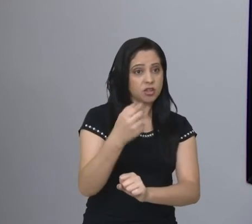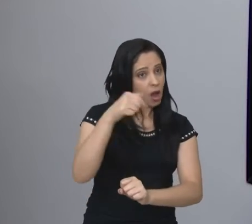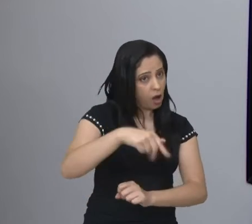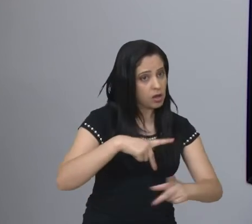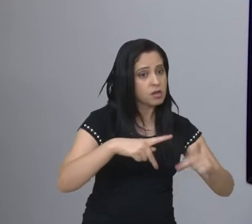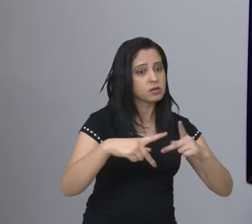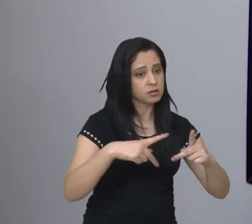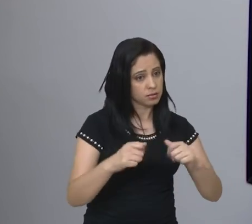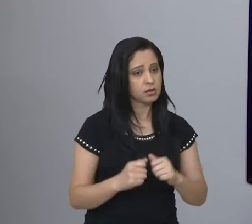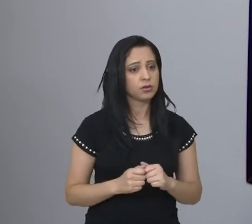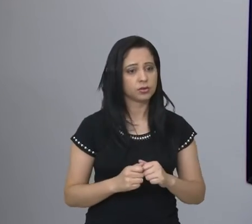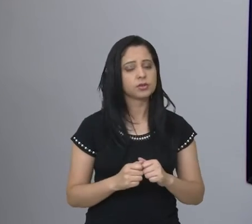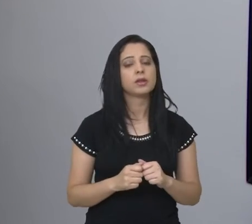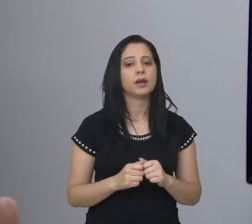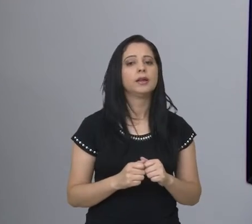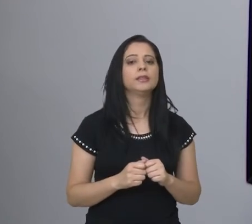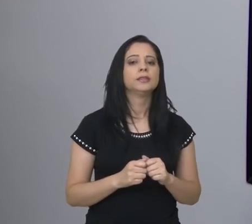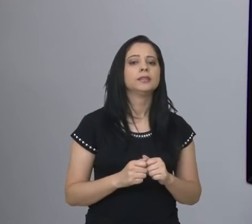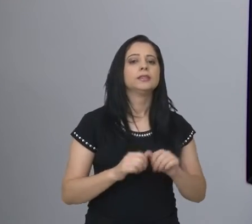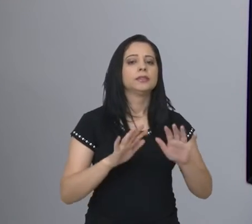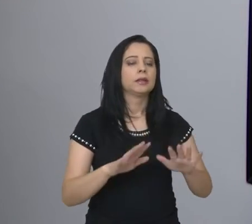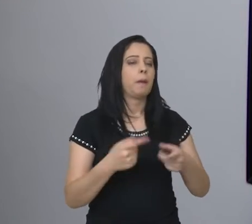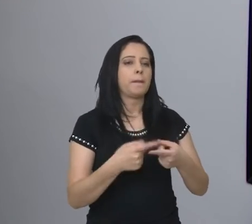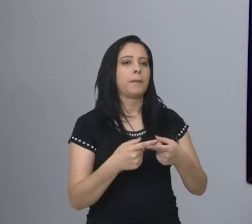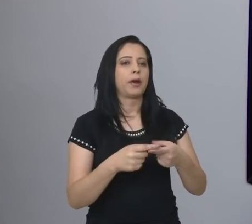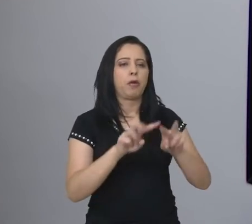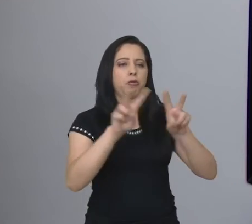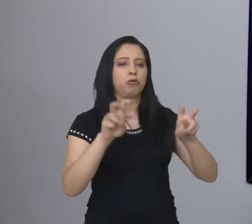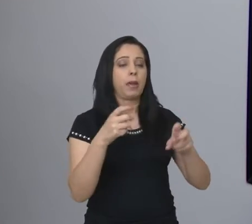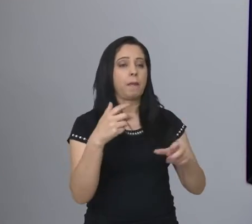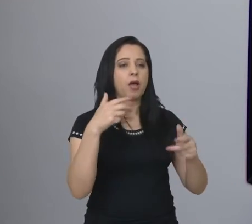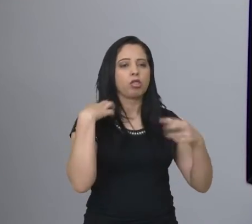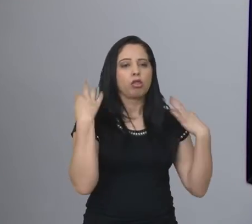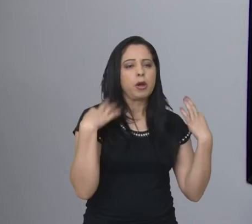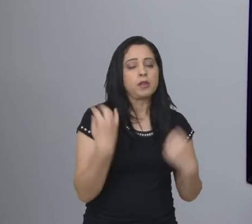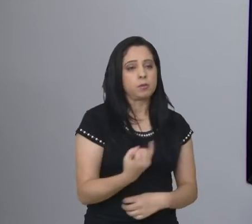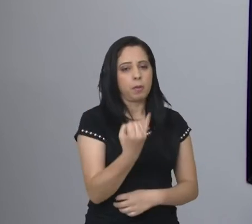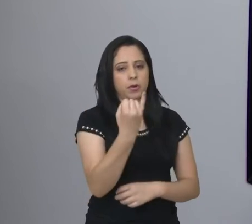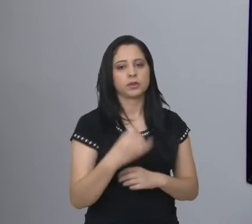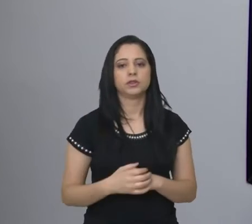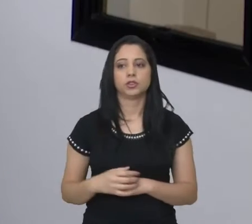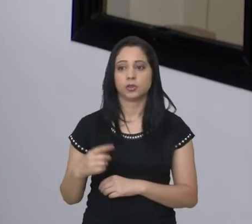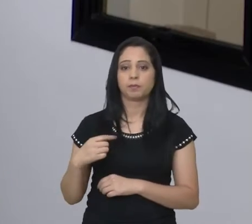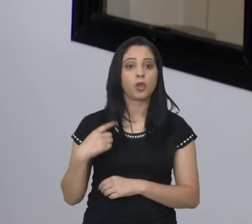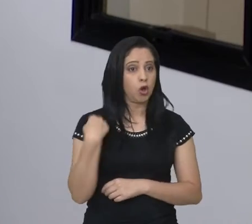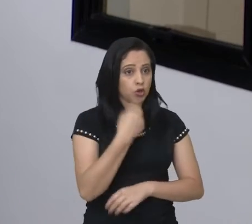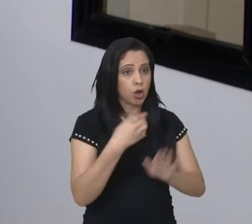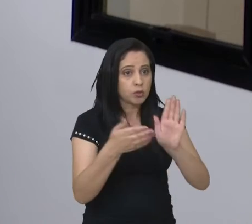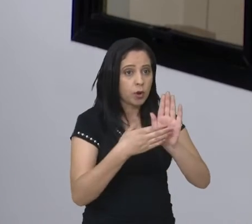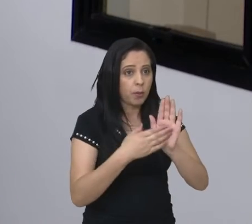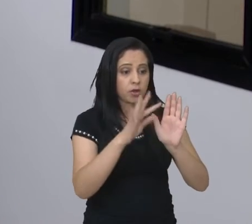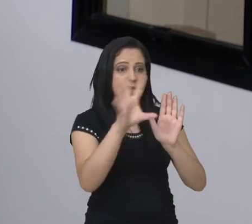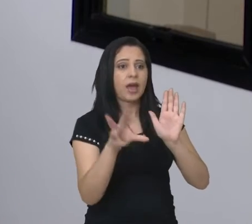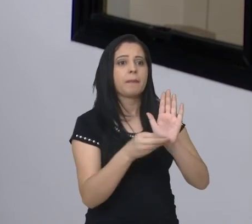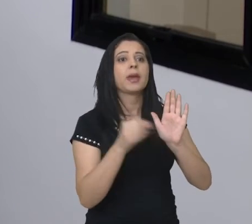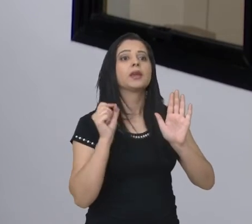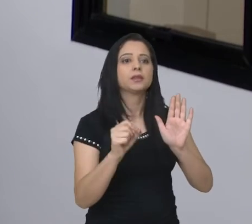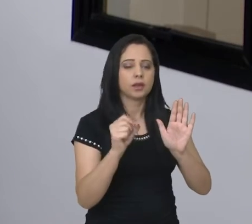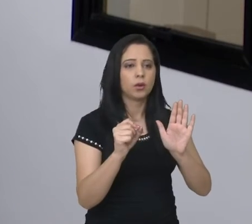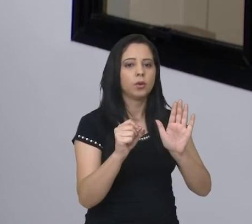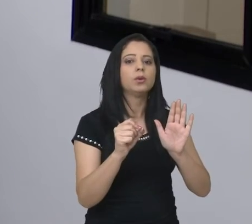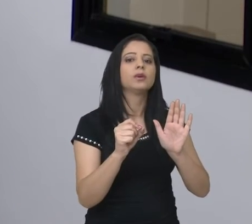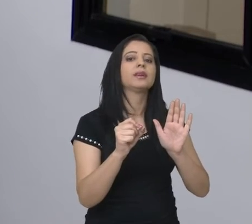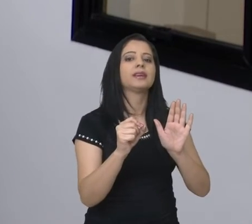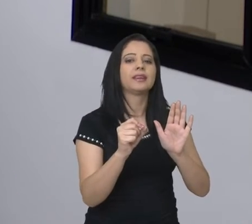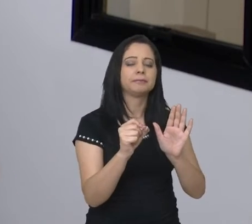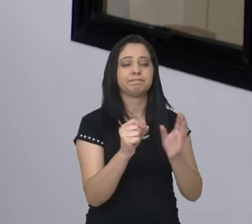um grande ganho, uma evolução aqui para a nossa cidade na questão do turismo. Nós propusemos uma emenda, que